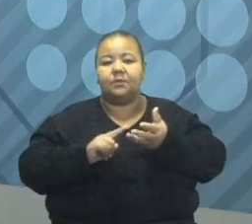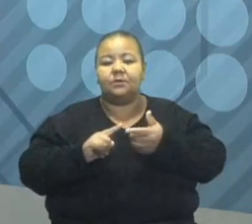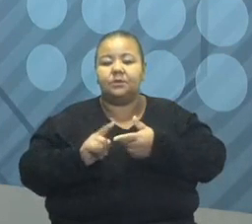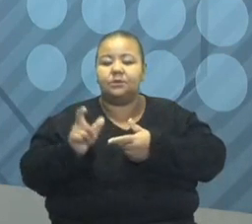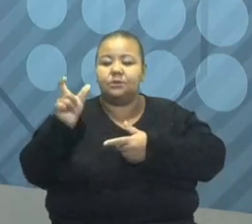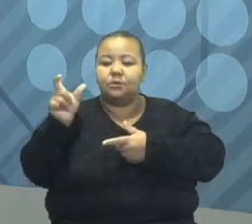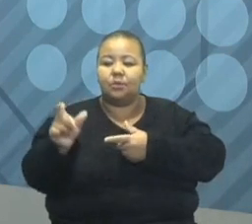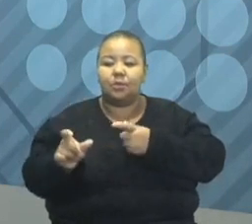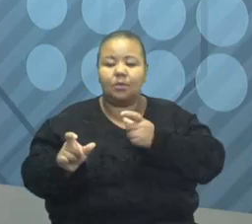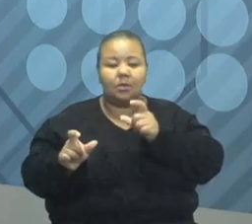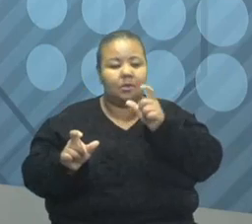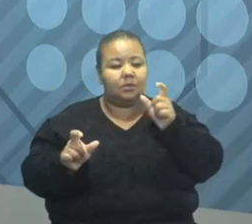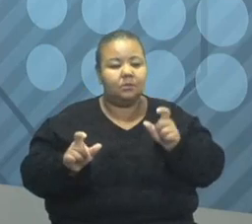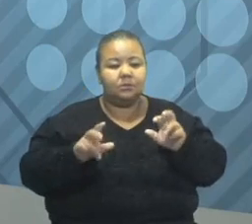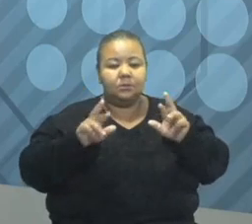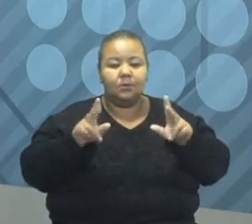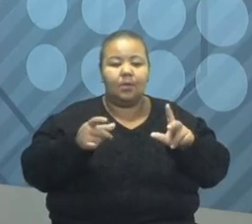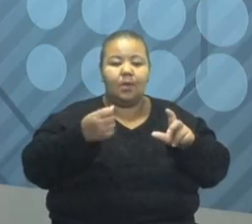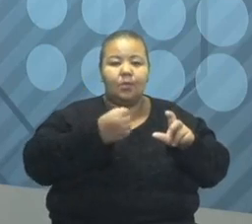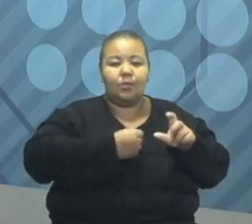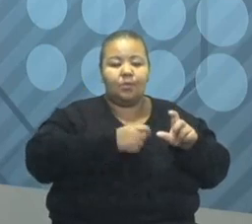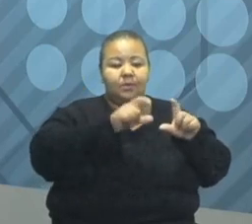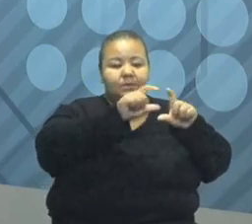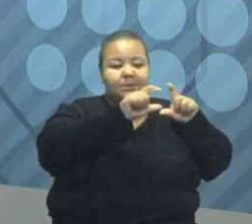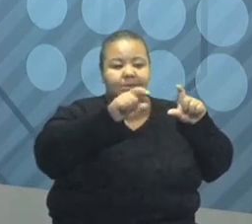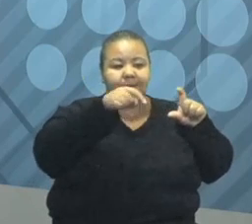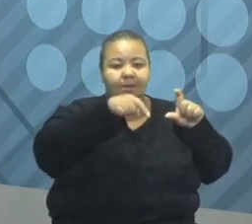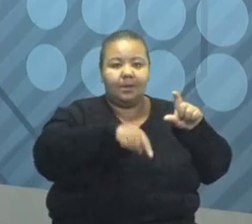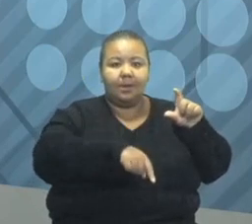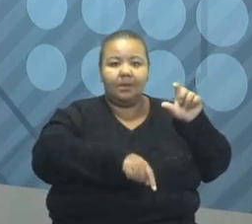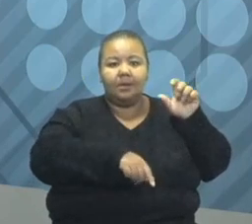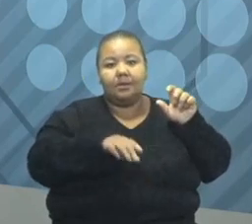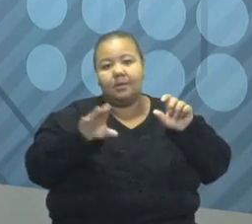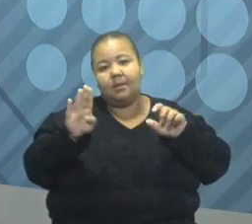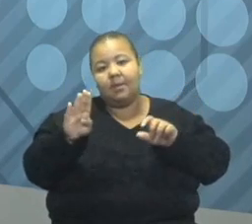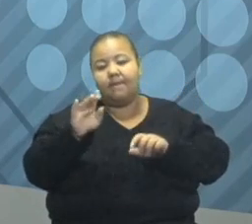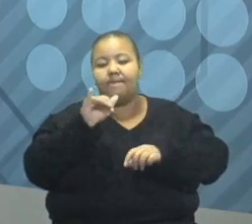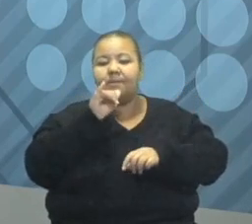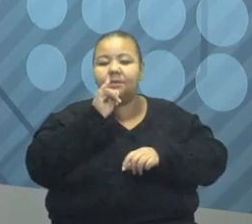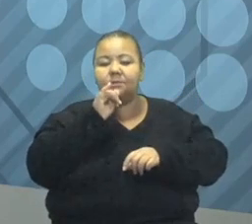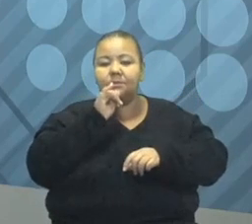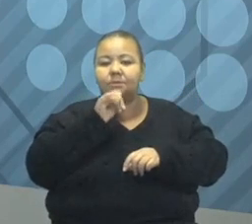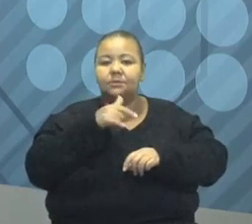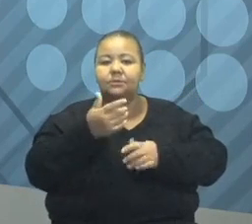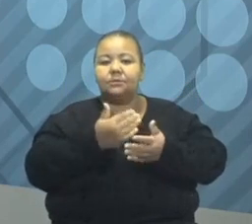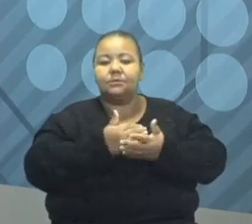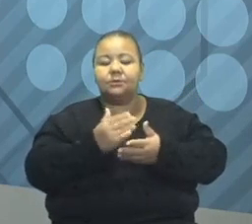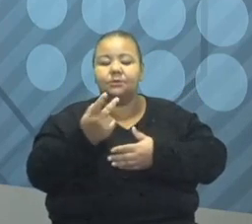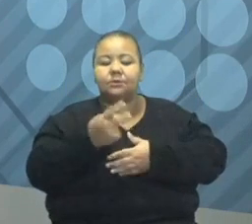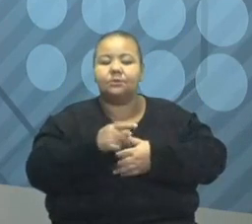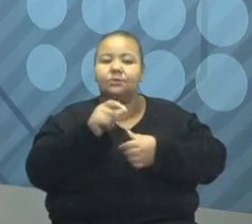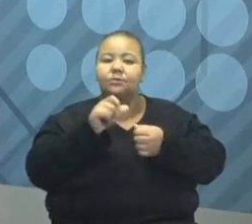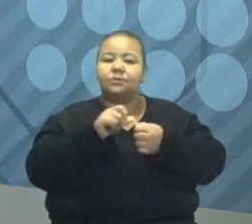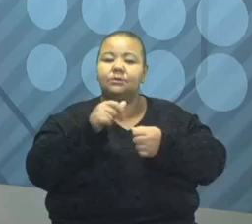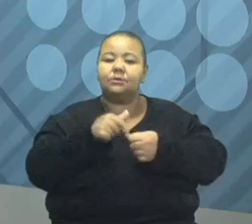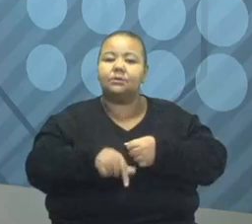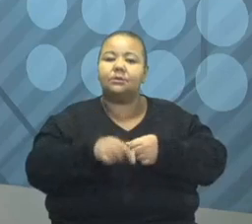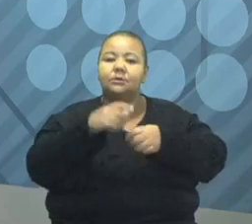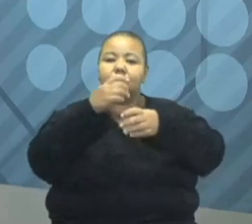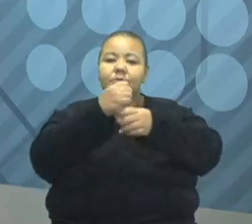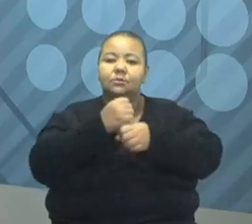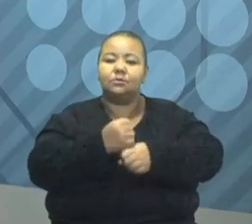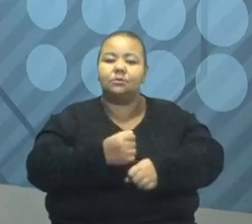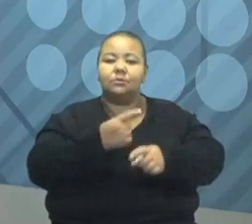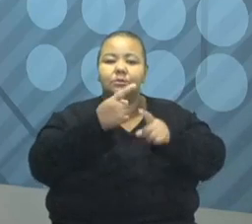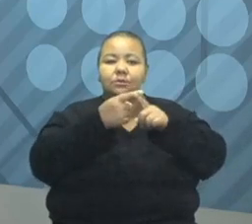coluna dela tem que ser igual ao número de linhas da matriz B, por exemplo. E a partir disso, a gente vai efetuar aquela operação